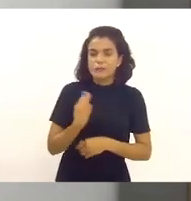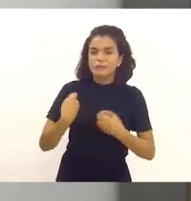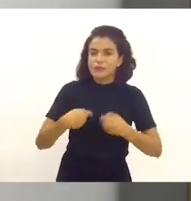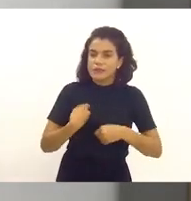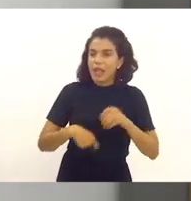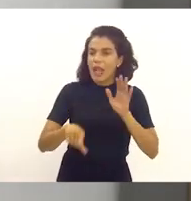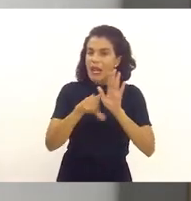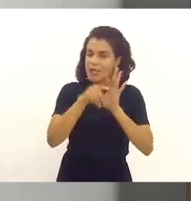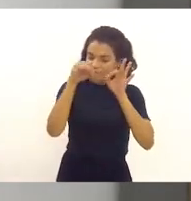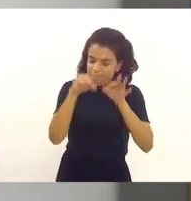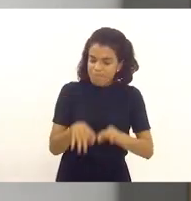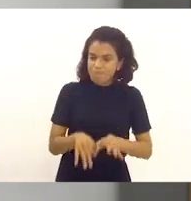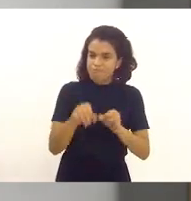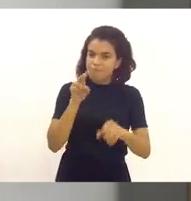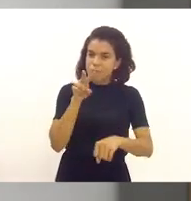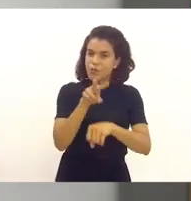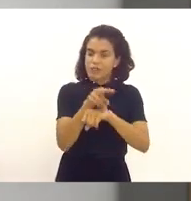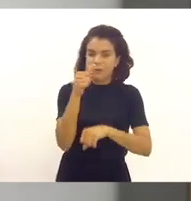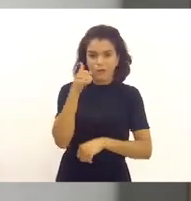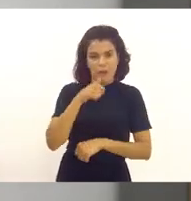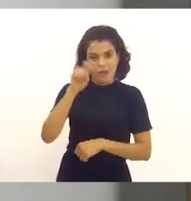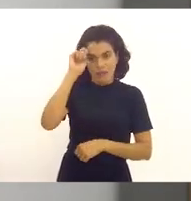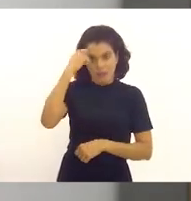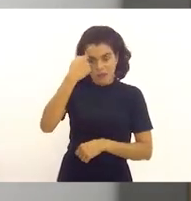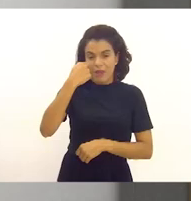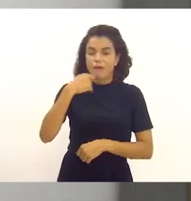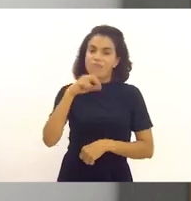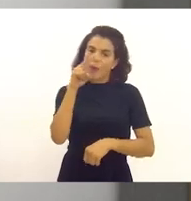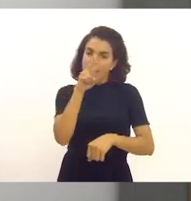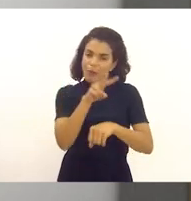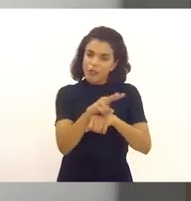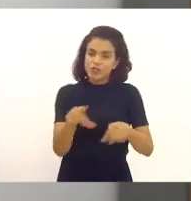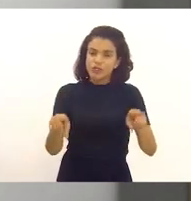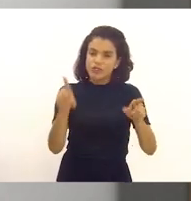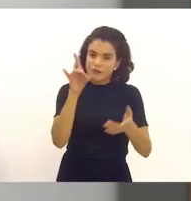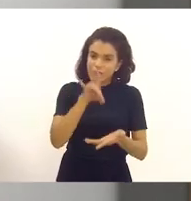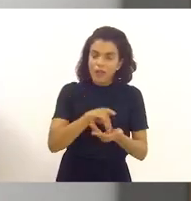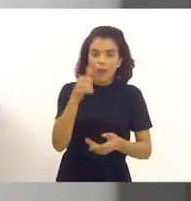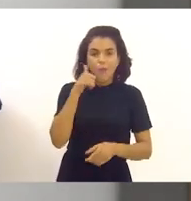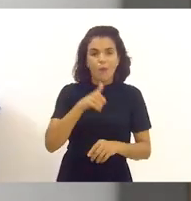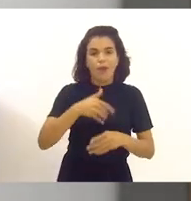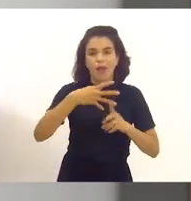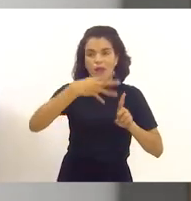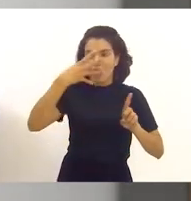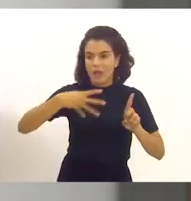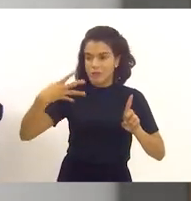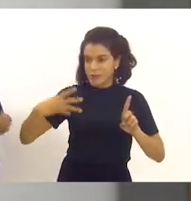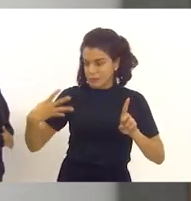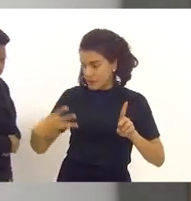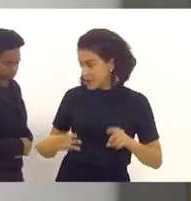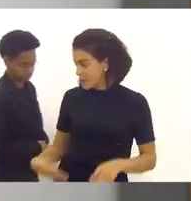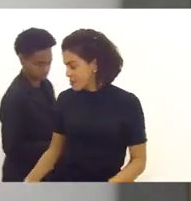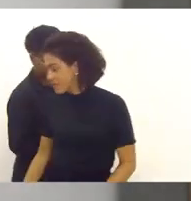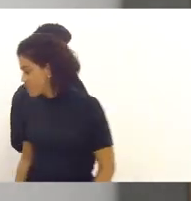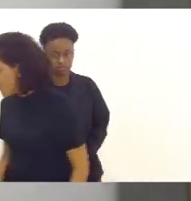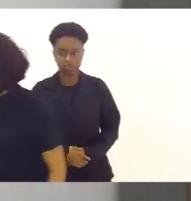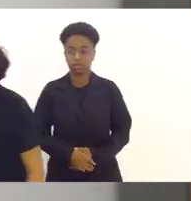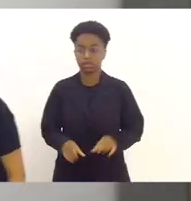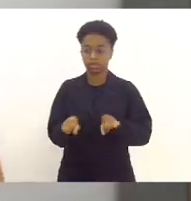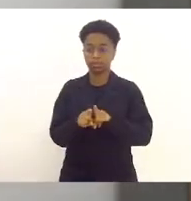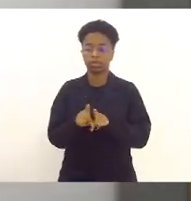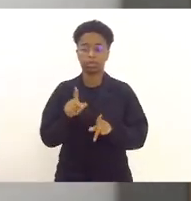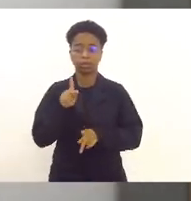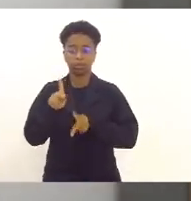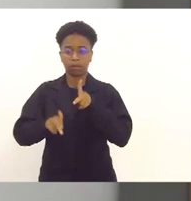lei com o tempo de fato é as mulheres negras contemplam de fato as mulheres LGBT as a população trans